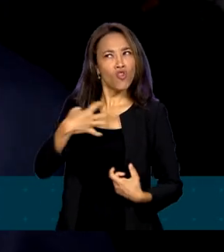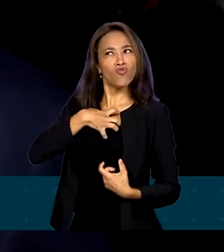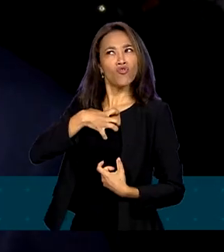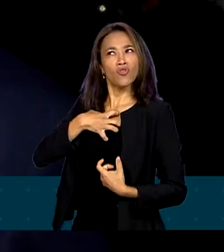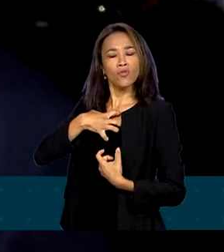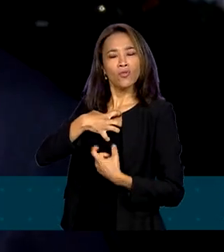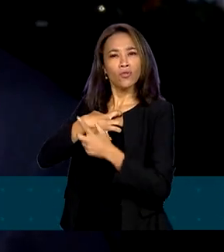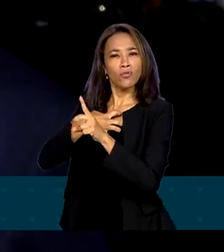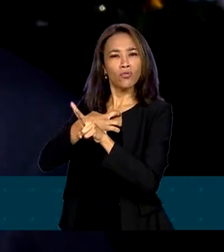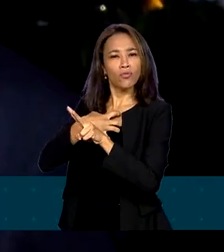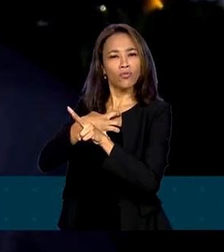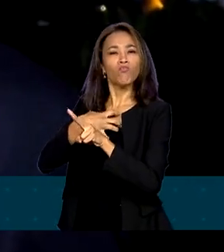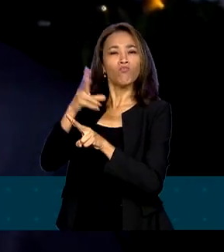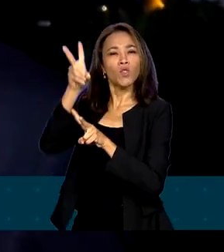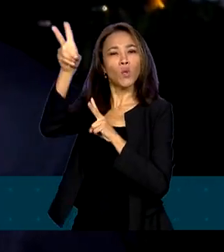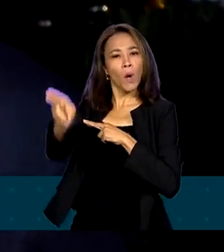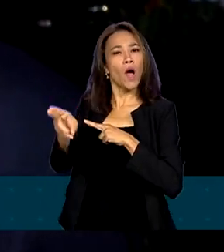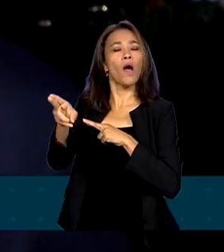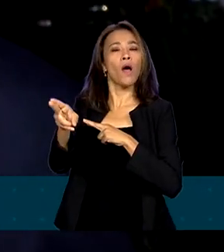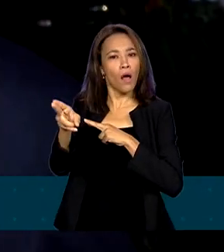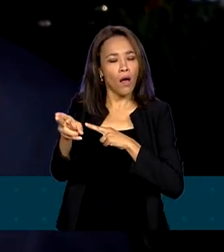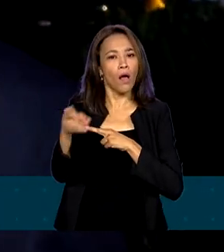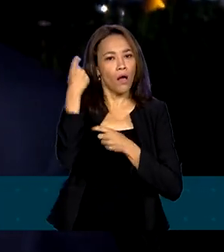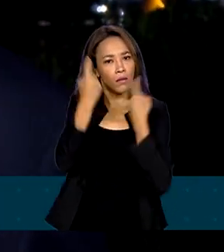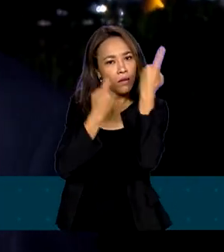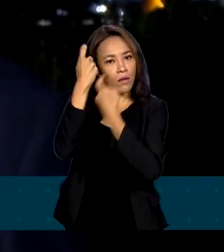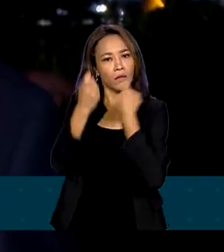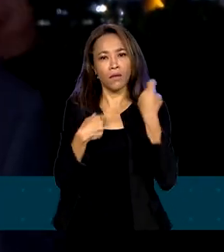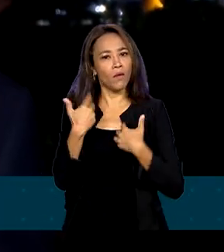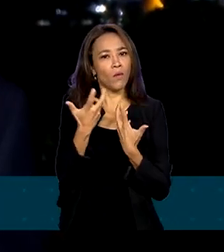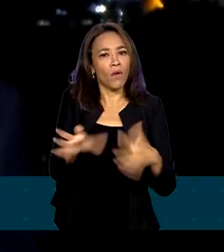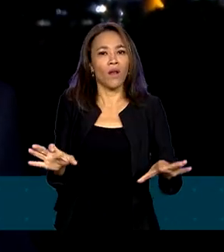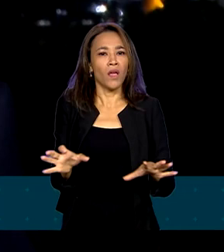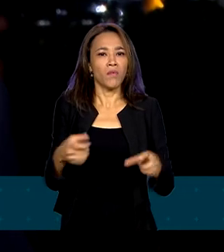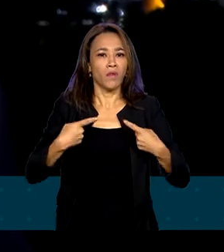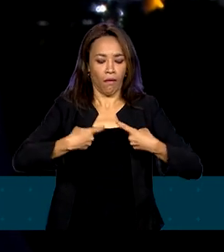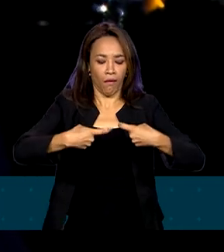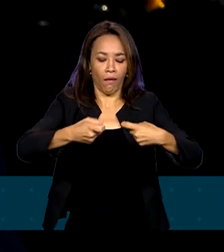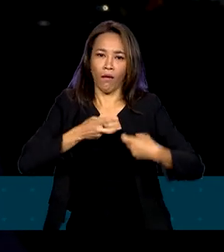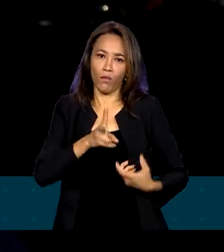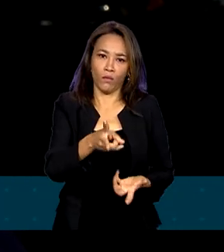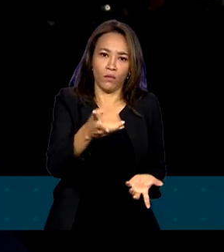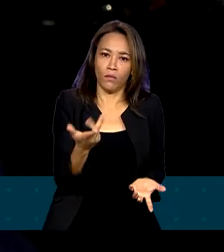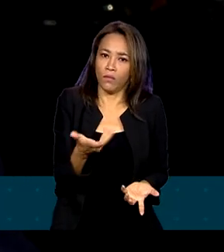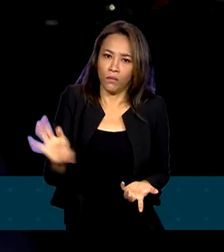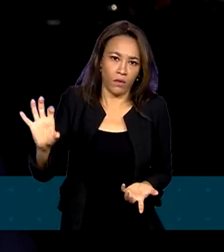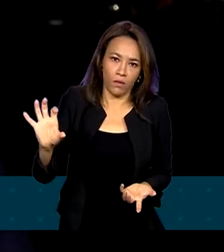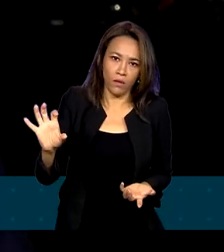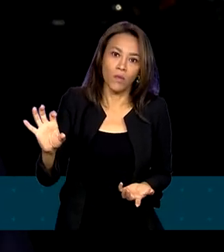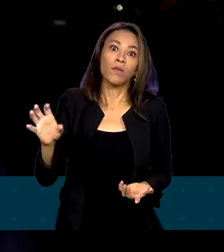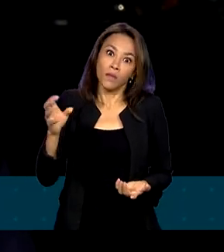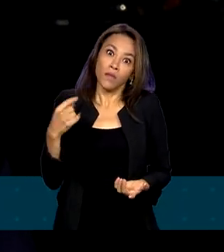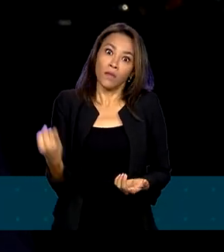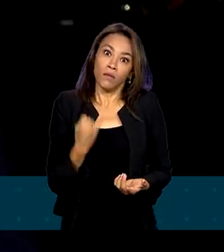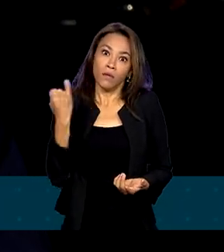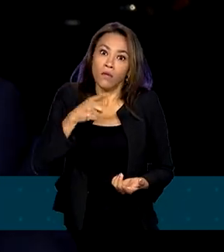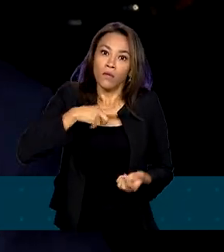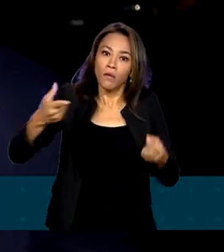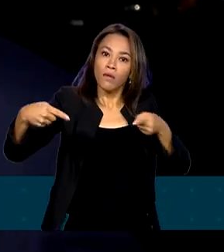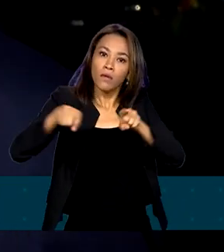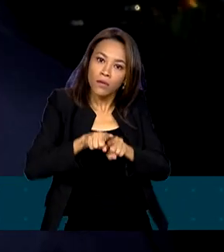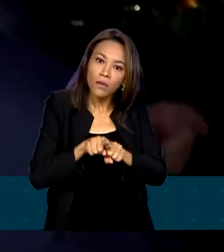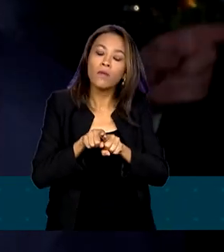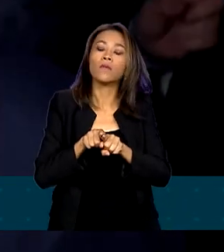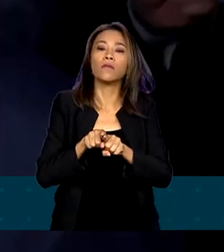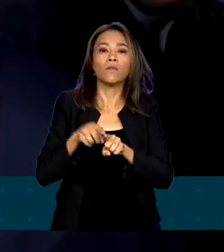mesma preocupação, porque ninguém quer que essa guerra continue e é preciso que tenha parceiros